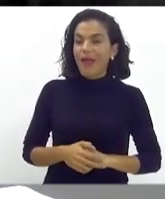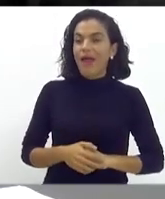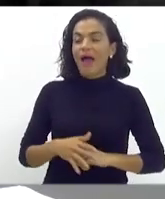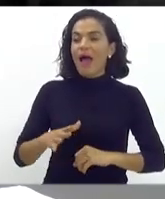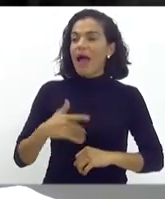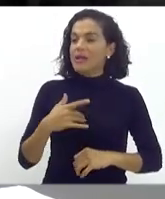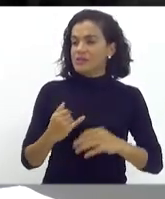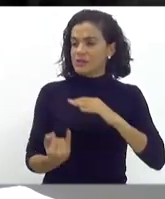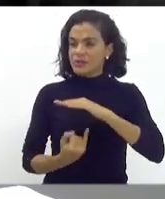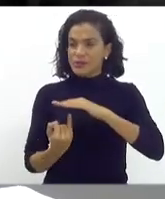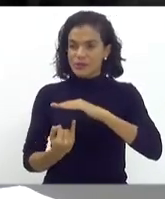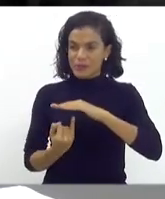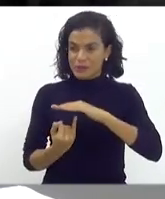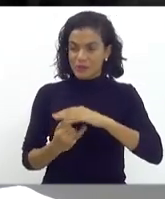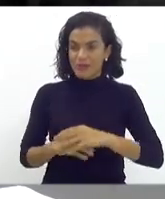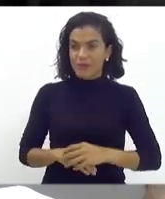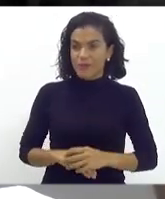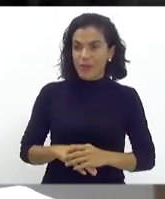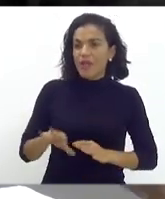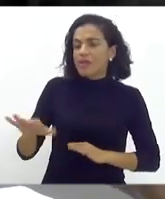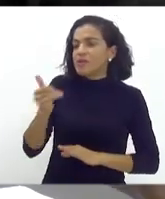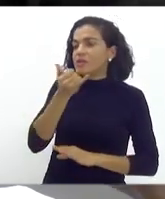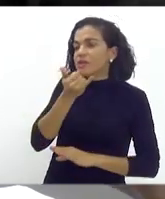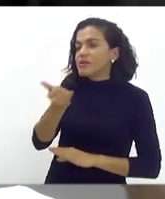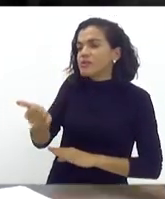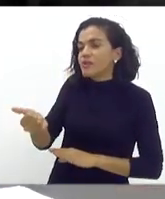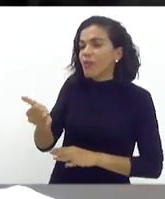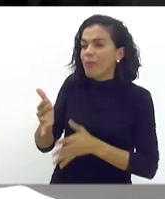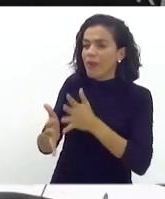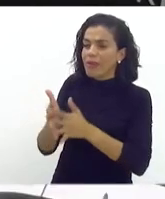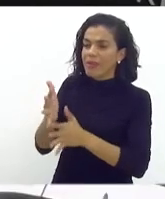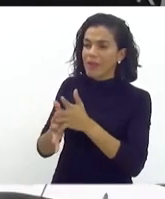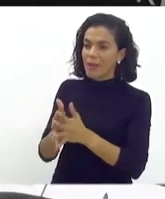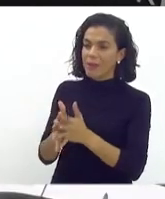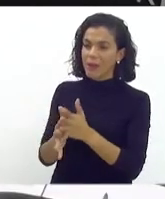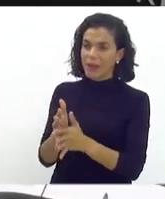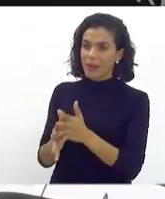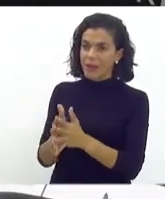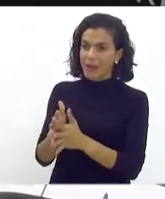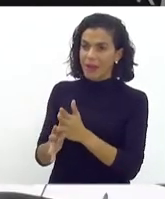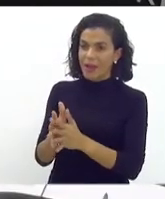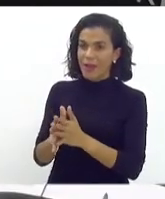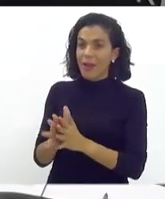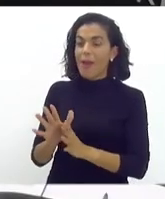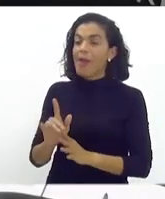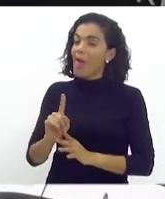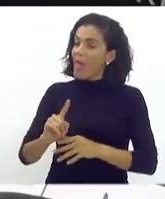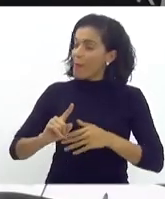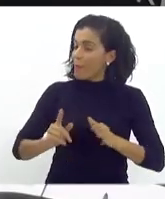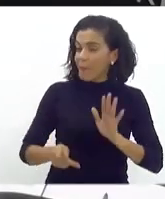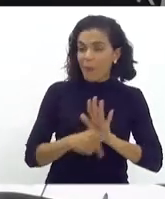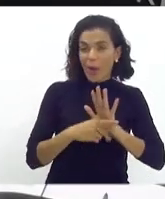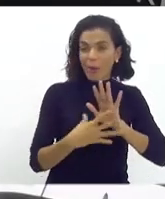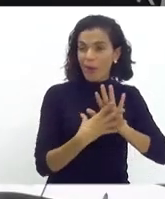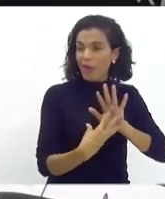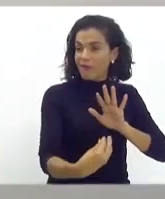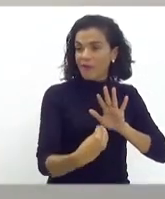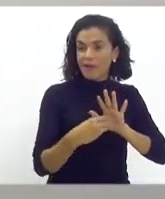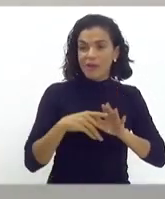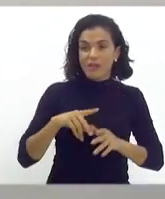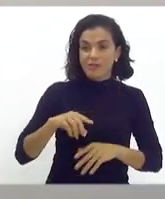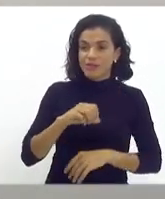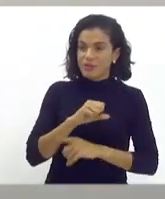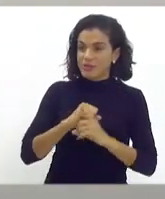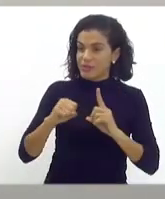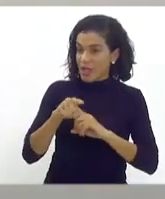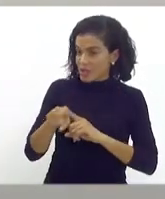As instituições que são reflexos não não reflexos da sociedade por favor Nossa Senhora não